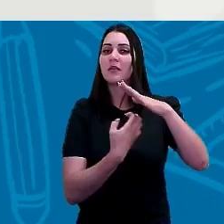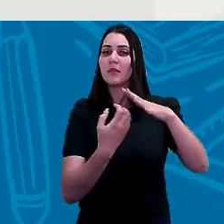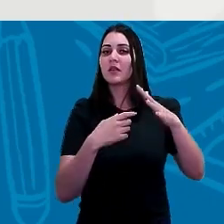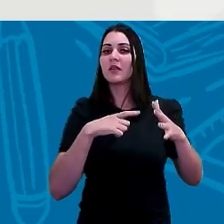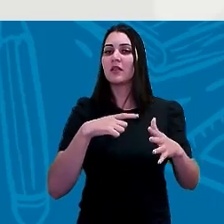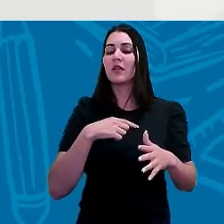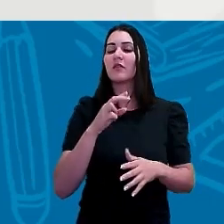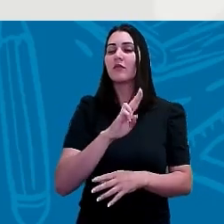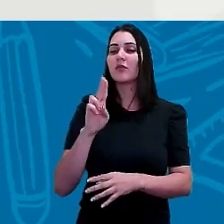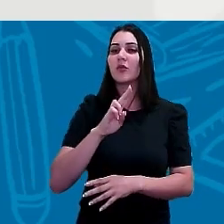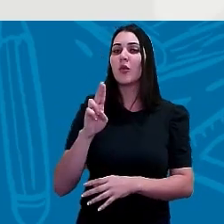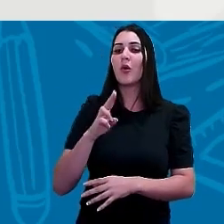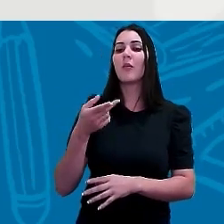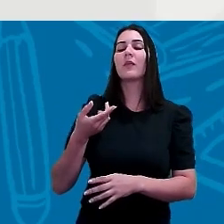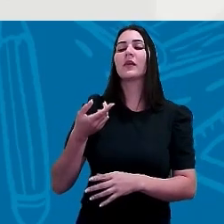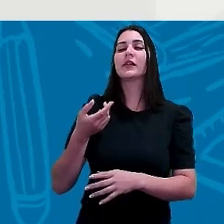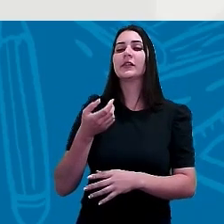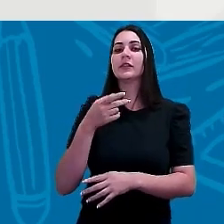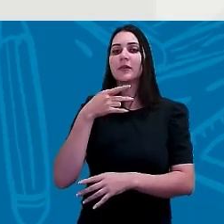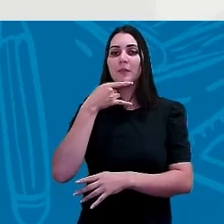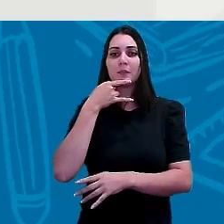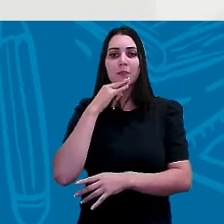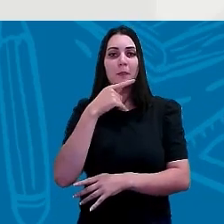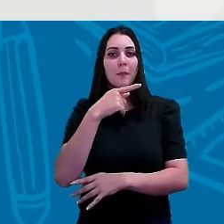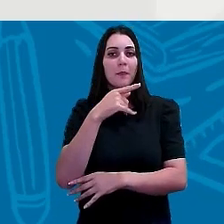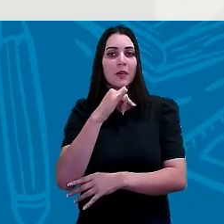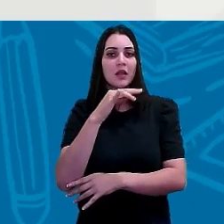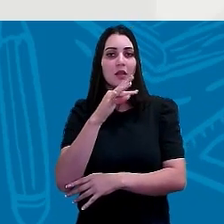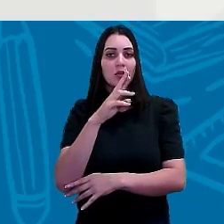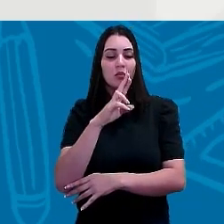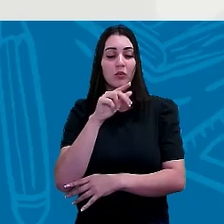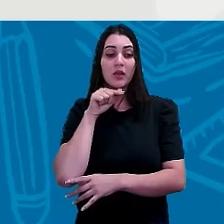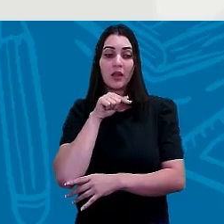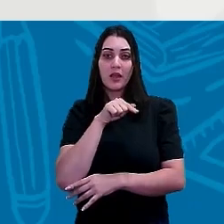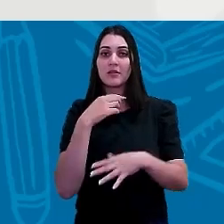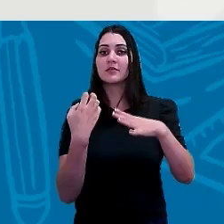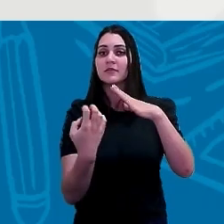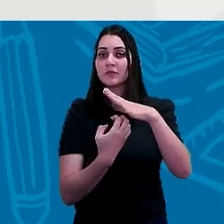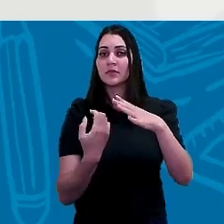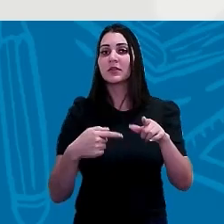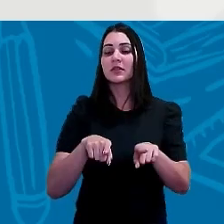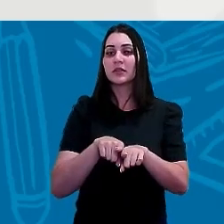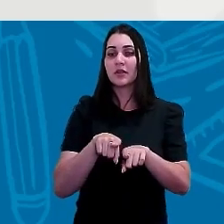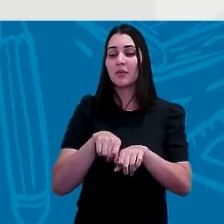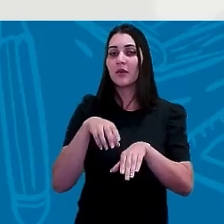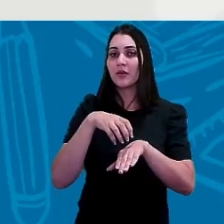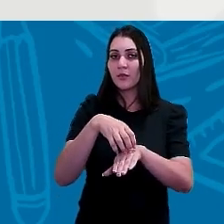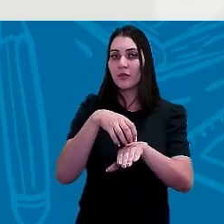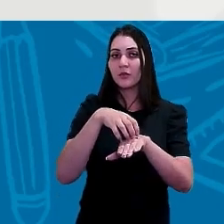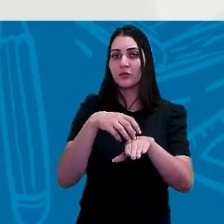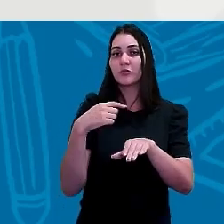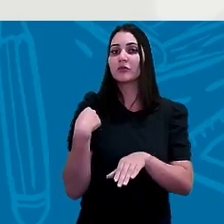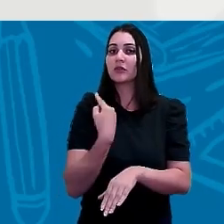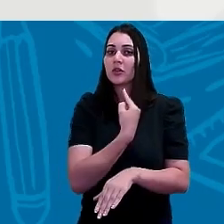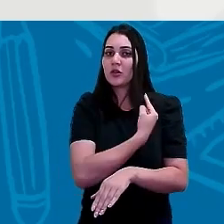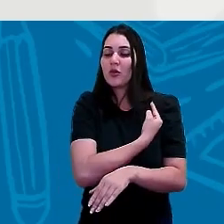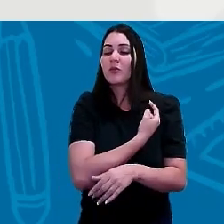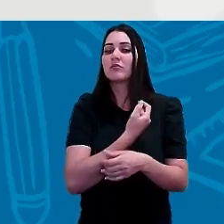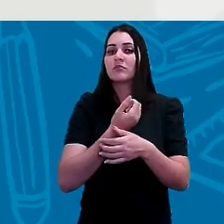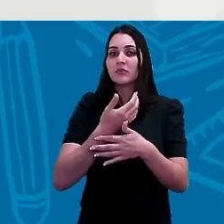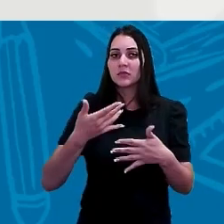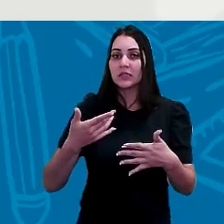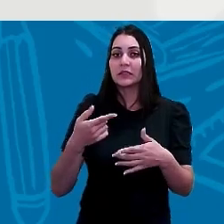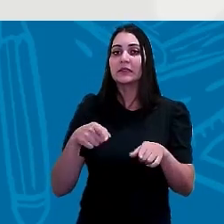Pitu Limitada. Então, gente, essa empresa ela também é um ponto turístico da nossa cidade. Ela também